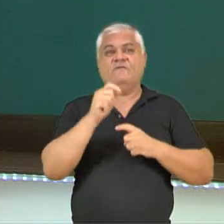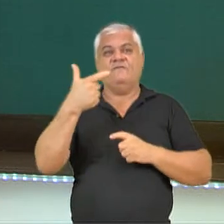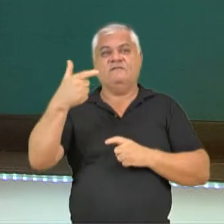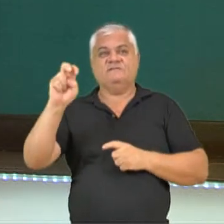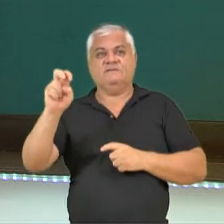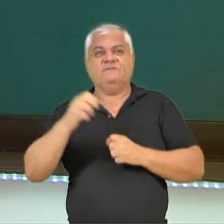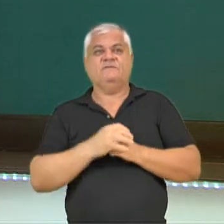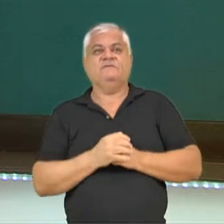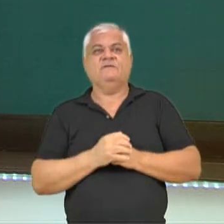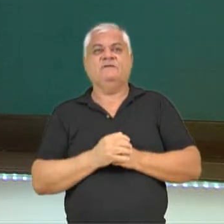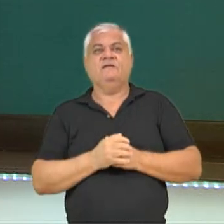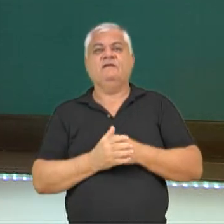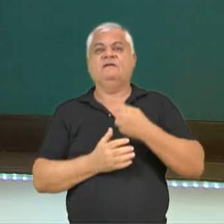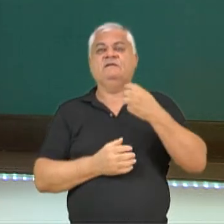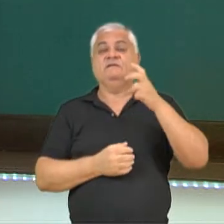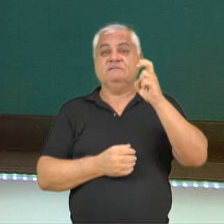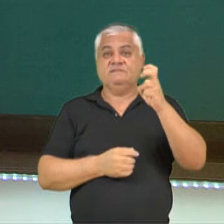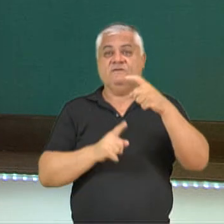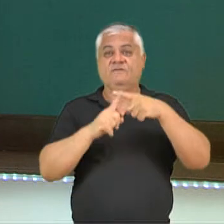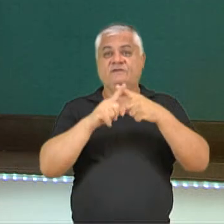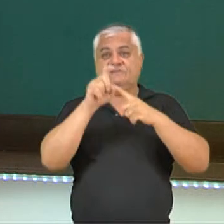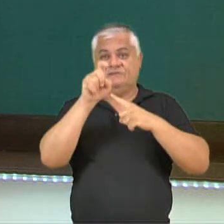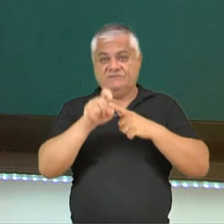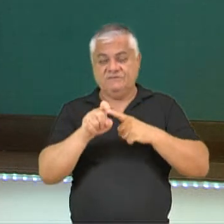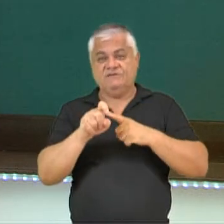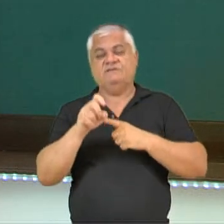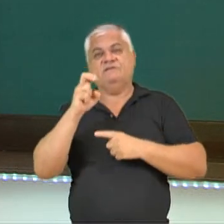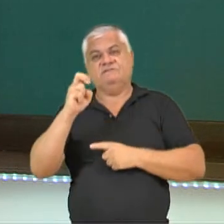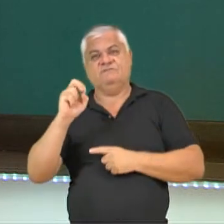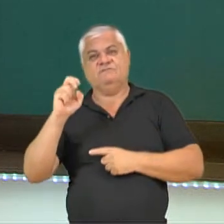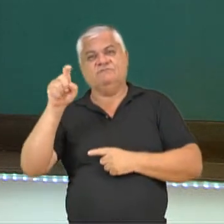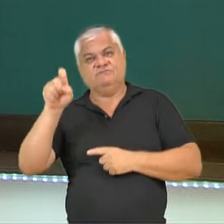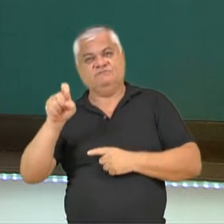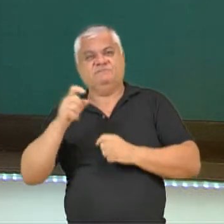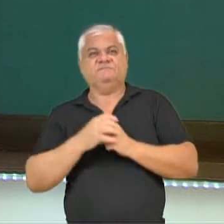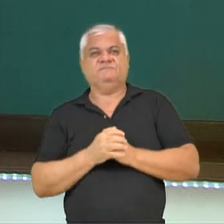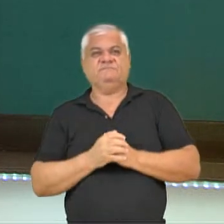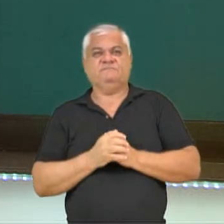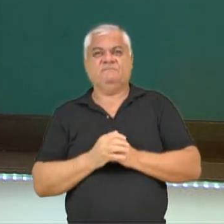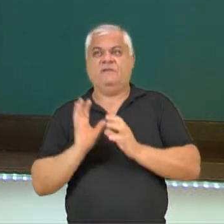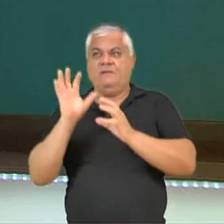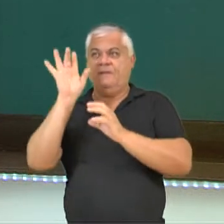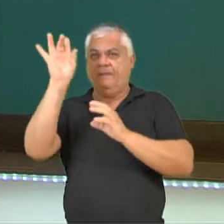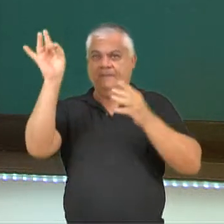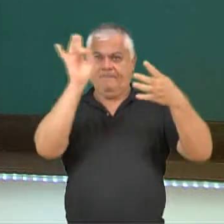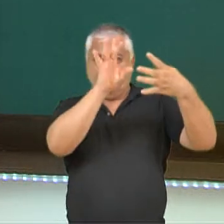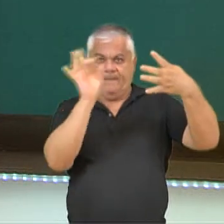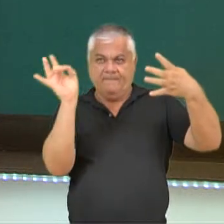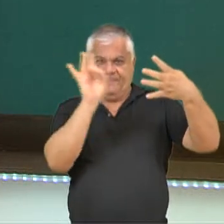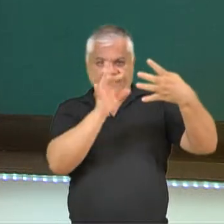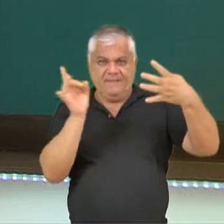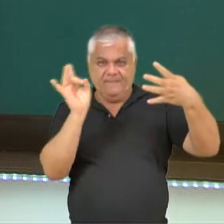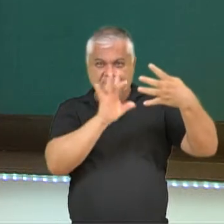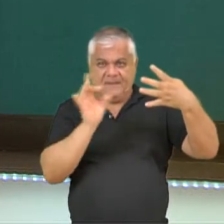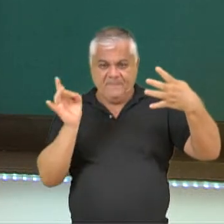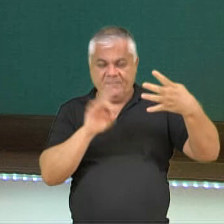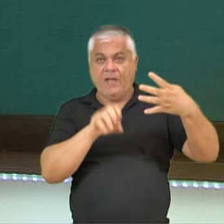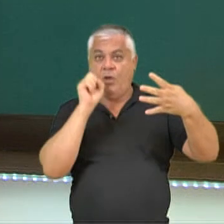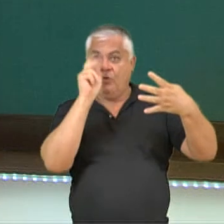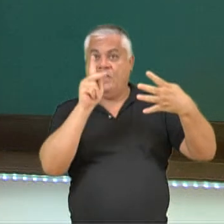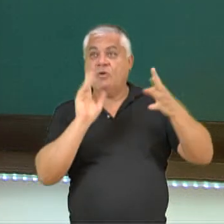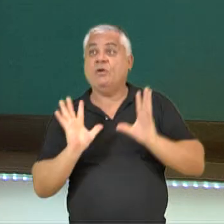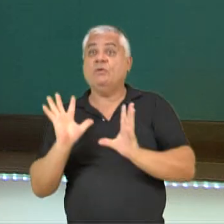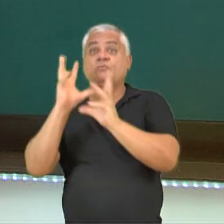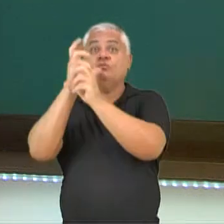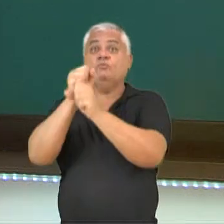25. E a área 4 é 5 vezes x, que é 5x. Determinamos a área de cada uma das partes. Ele quer a área